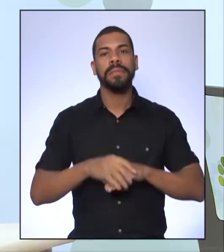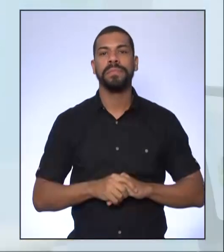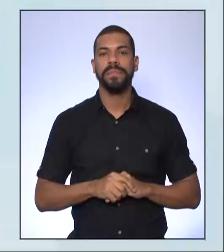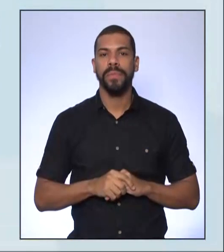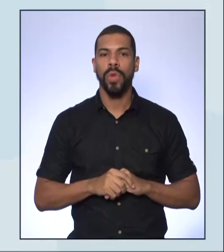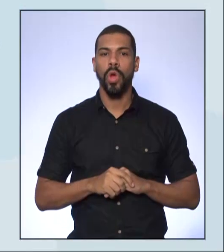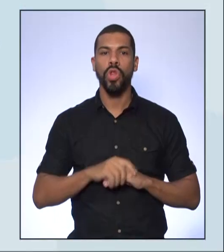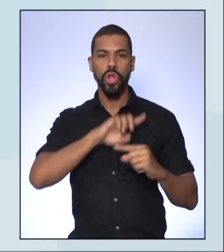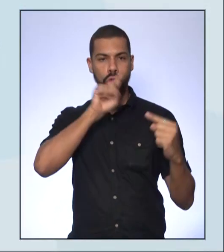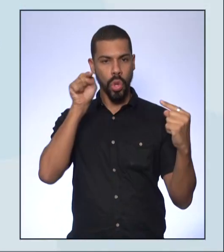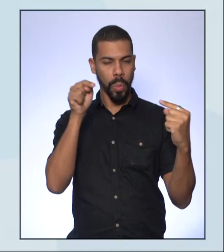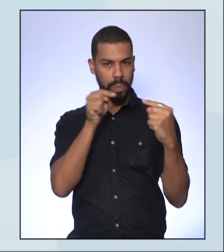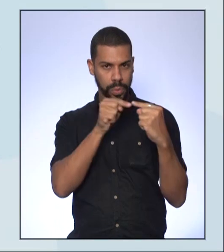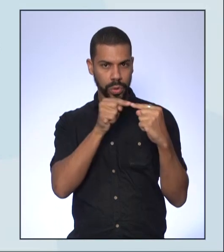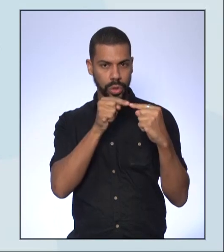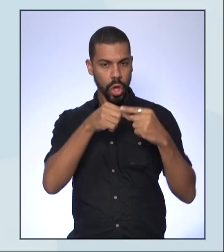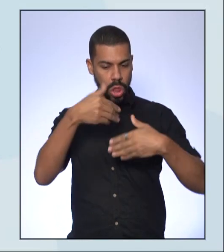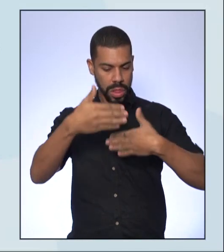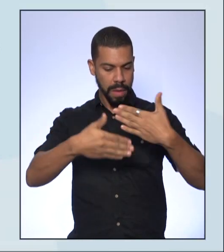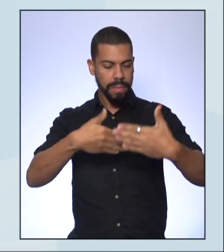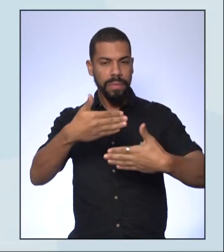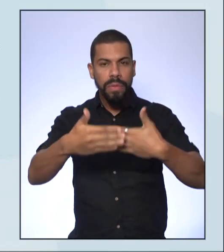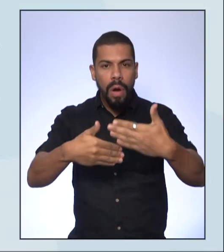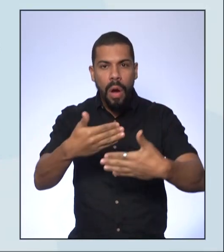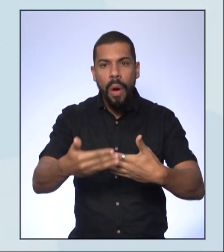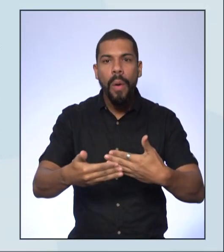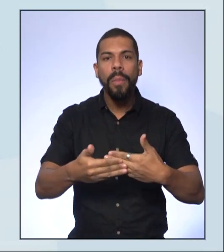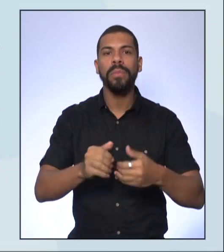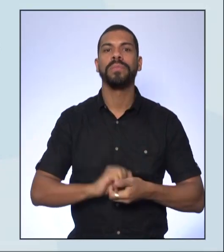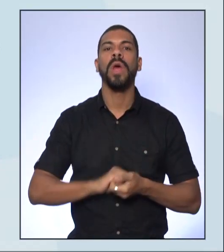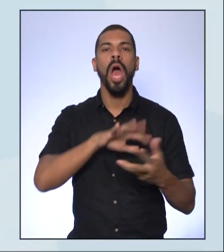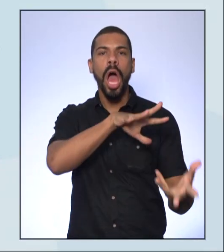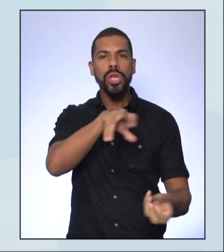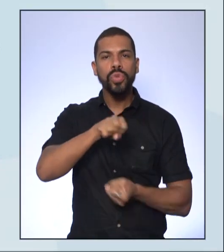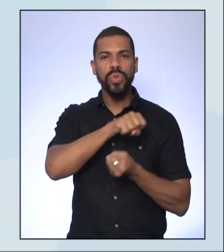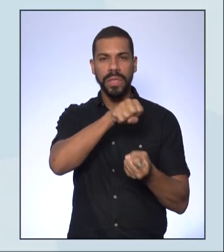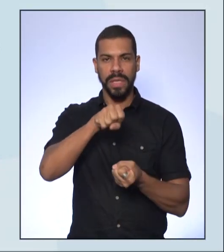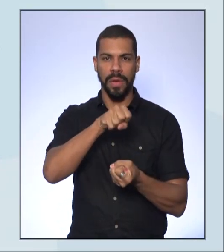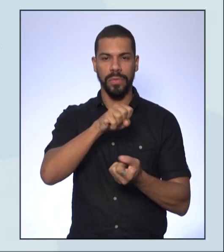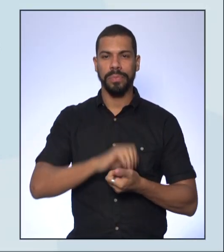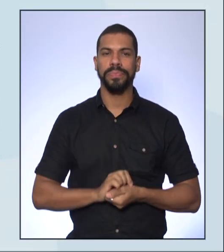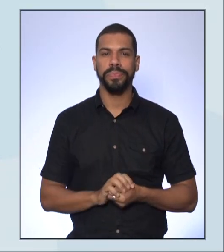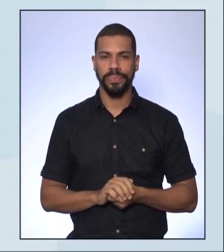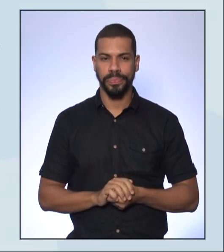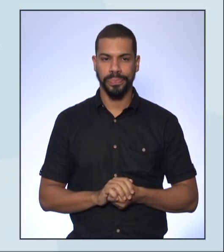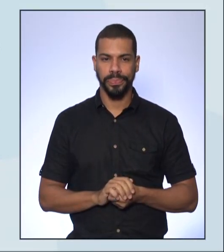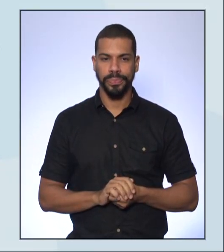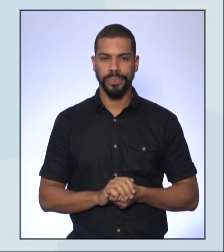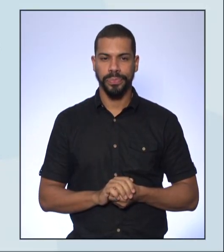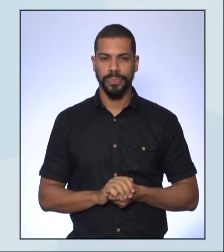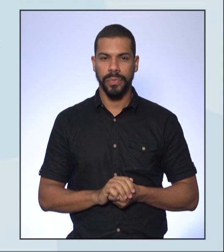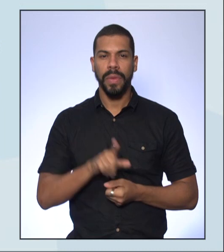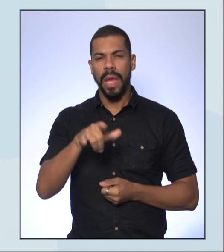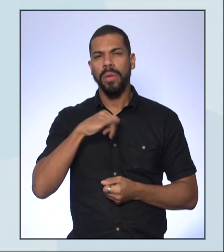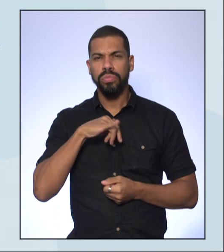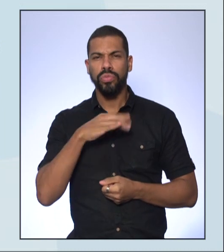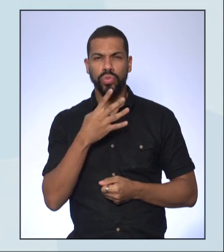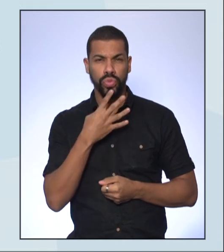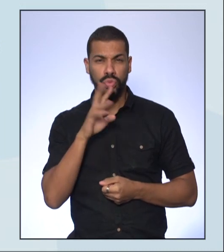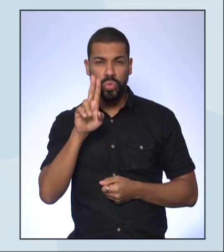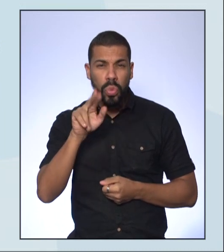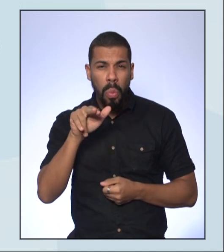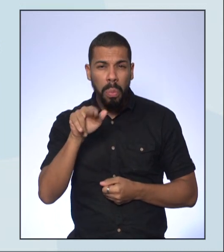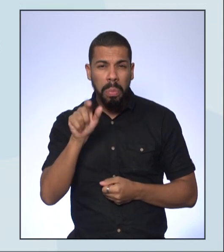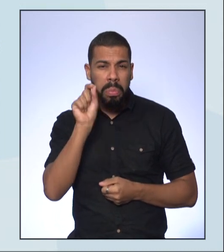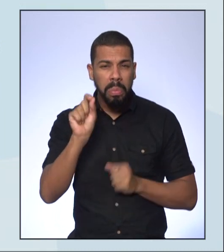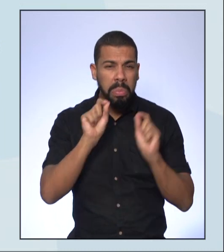dos objetivos do desenvolvimento sustentável, os 17 ODS, né? Então, se vocês nunca ouviram falar o que